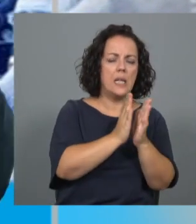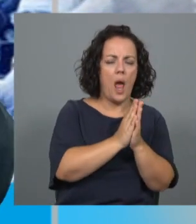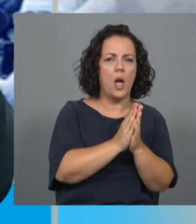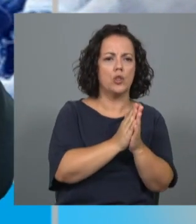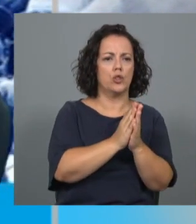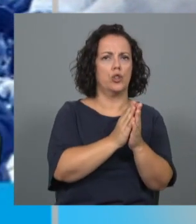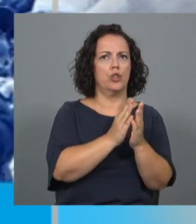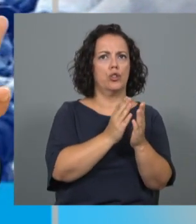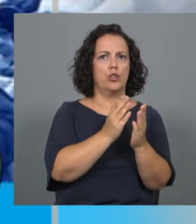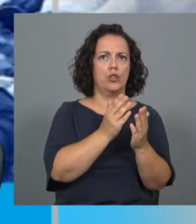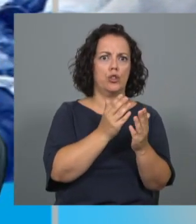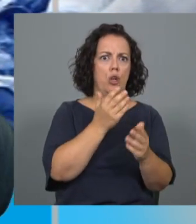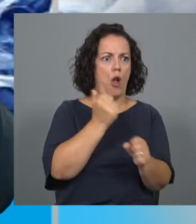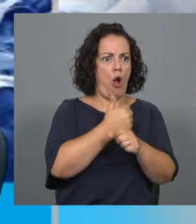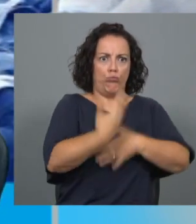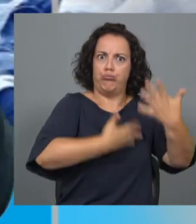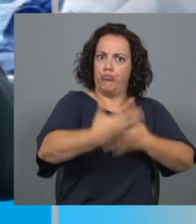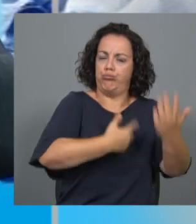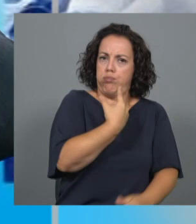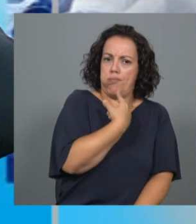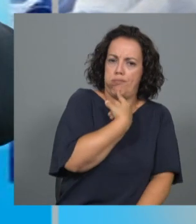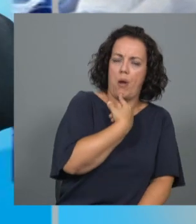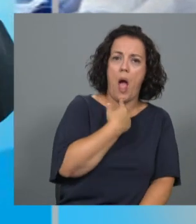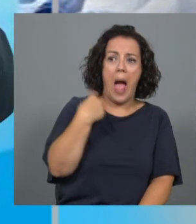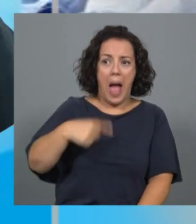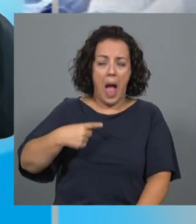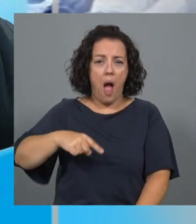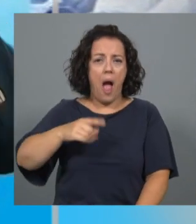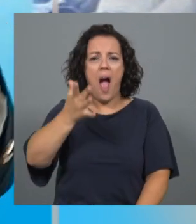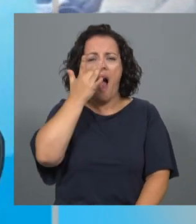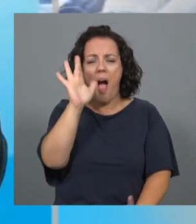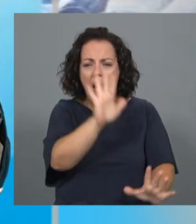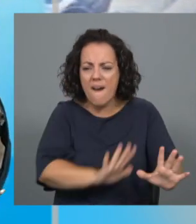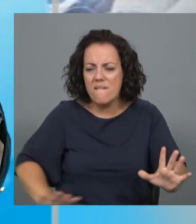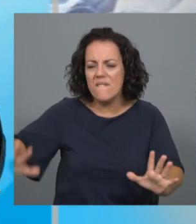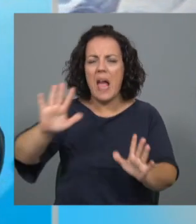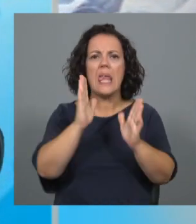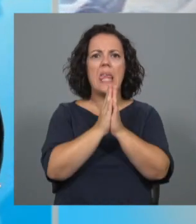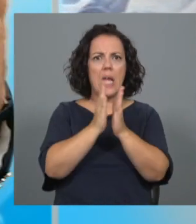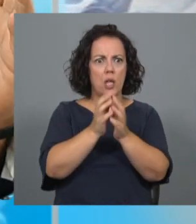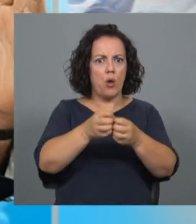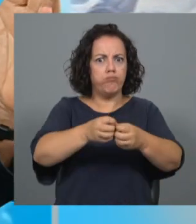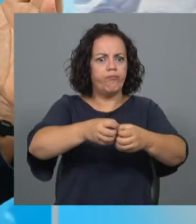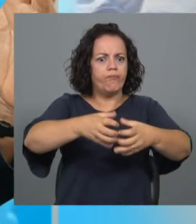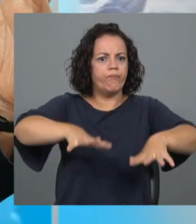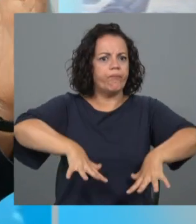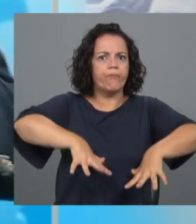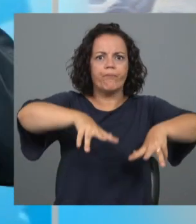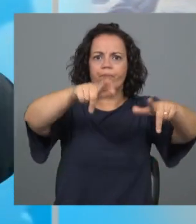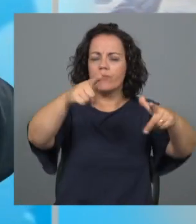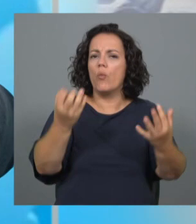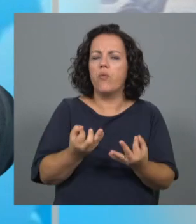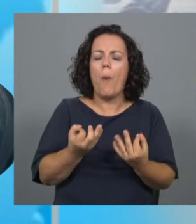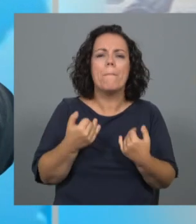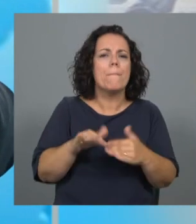muito jovens, muito dinâmicas. Há países na África onde a igreja tem crescido exponencialmente. Qual